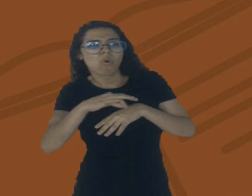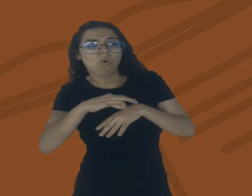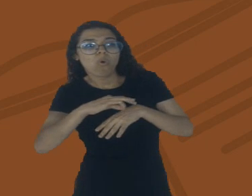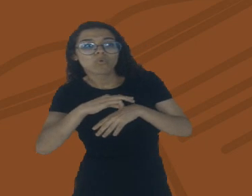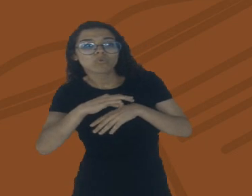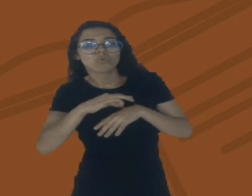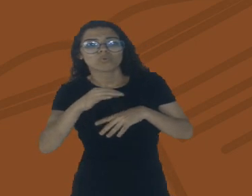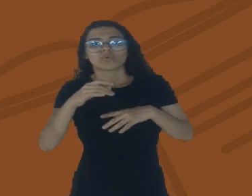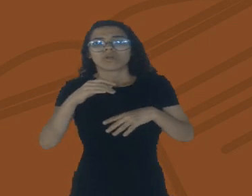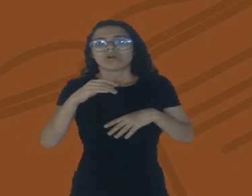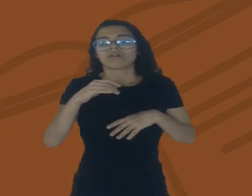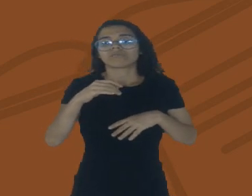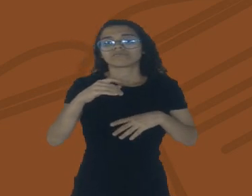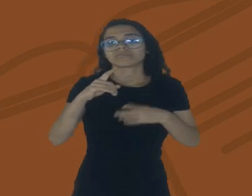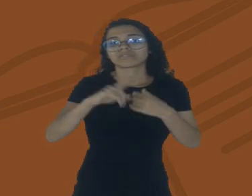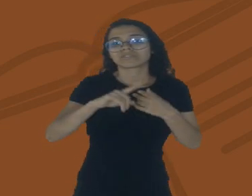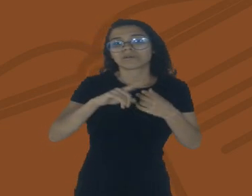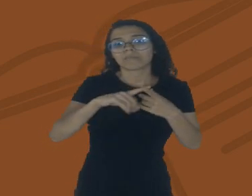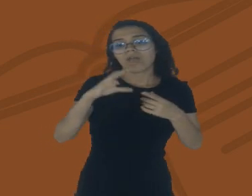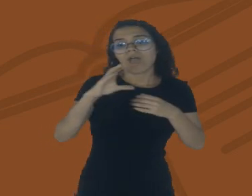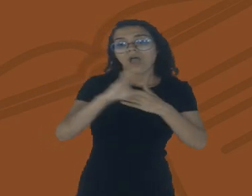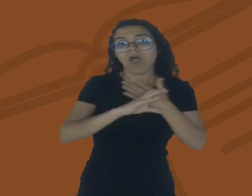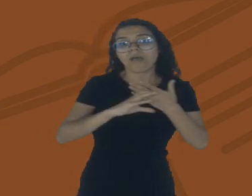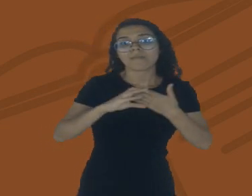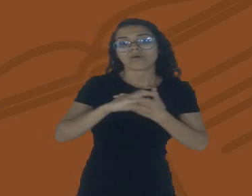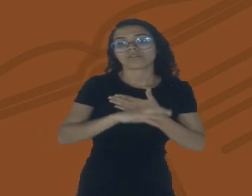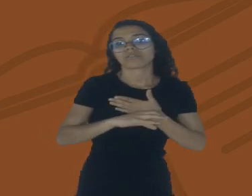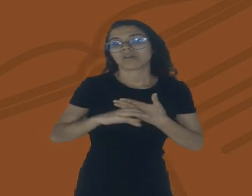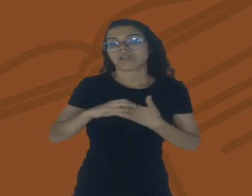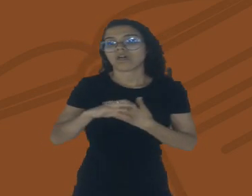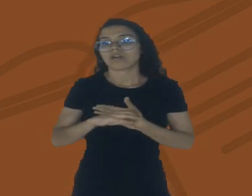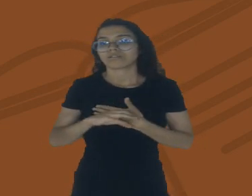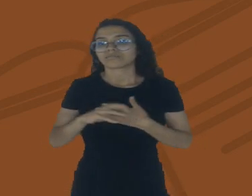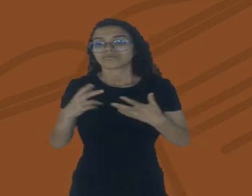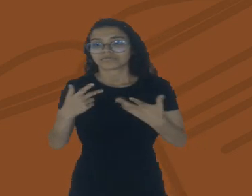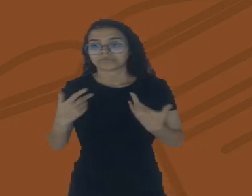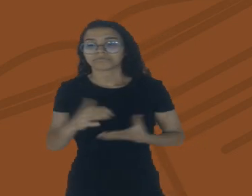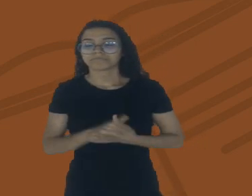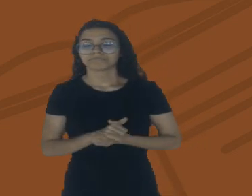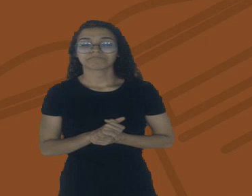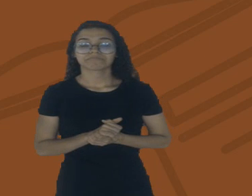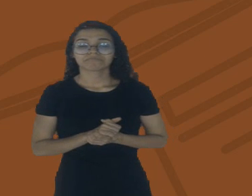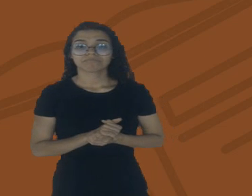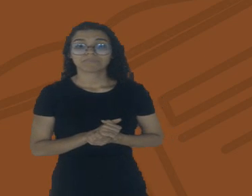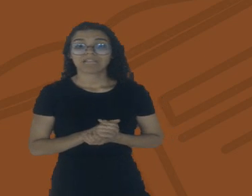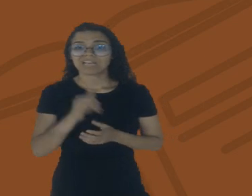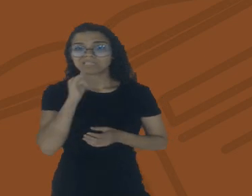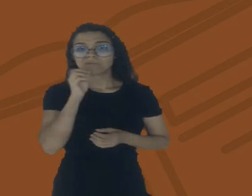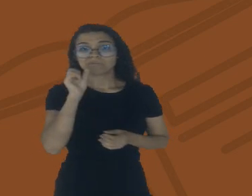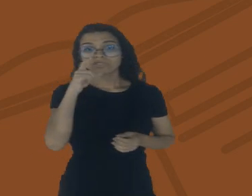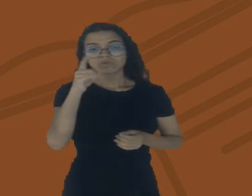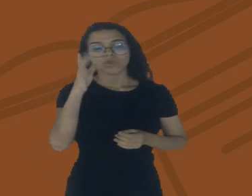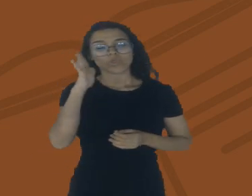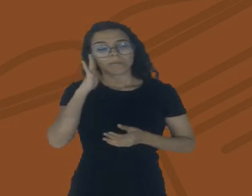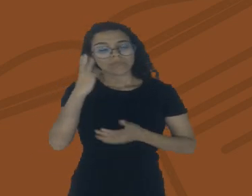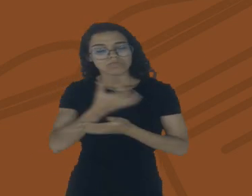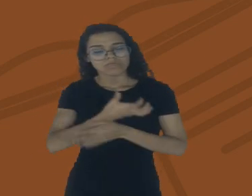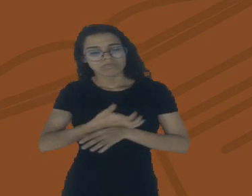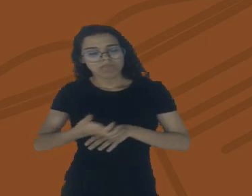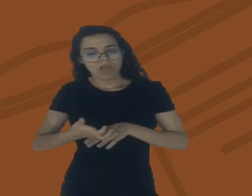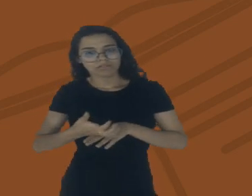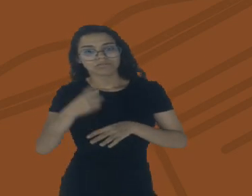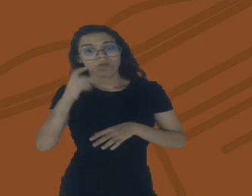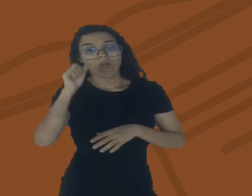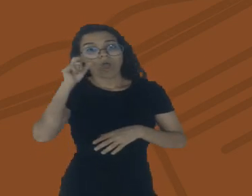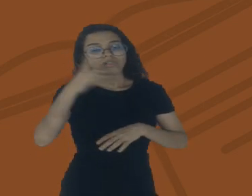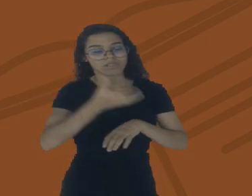aumenta. Então, relacionado ao apetite, se a gente dorme tarde, a gente vai acordar tarde e, consequentemente, a gente toma café da